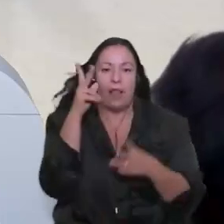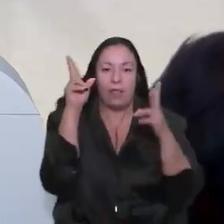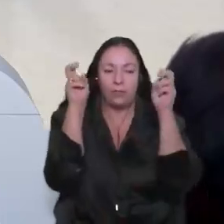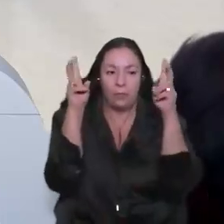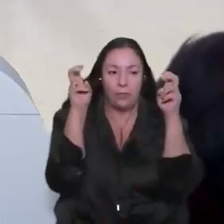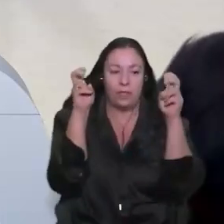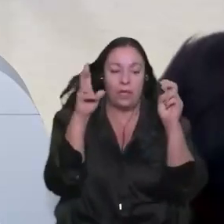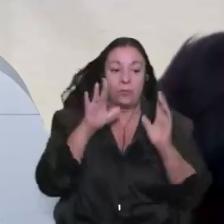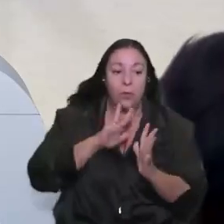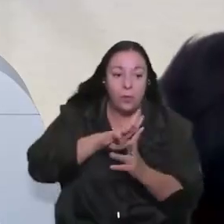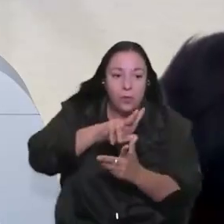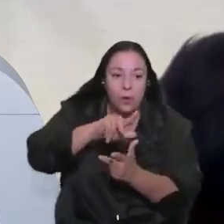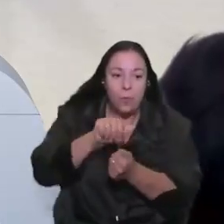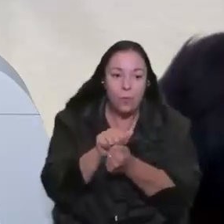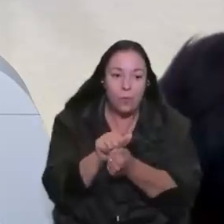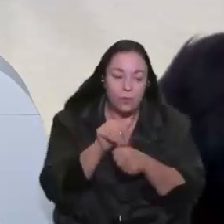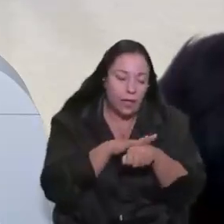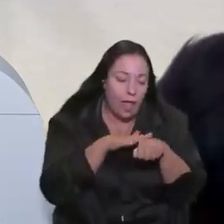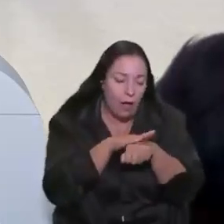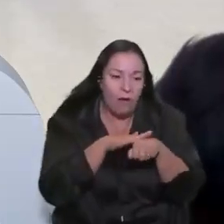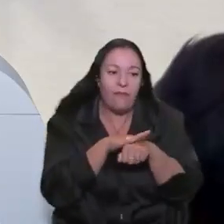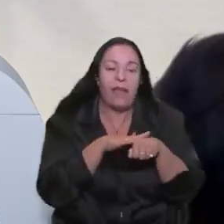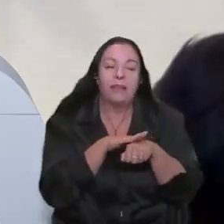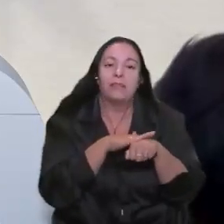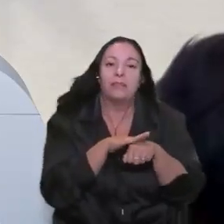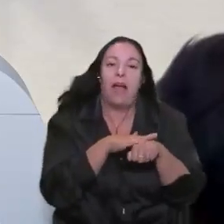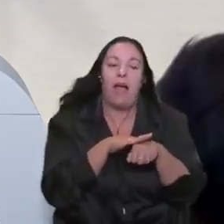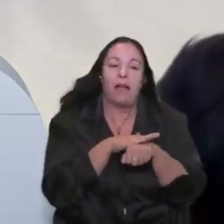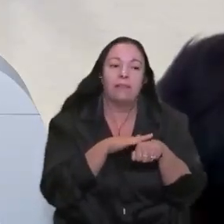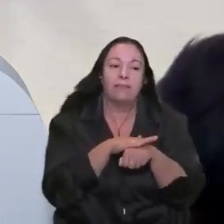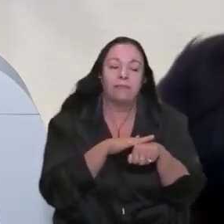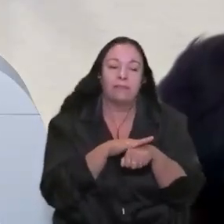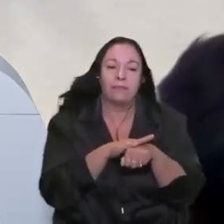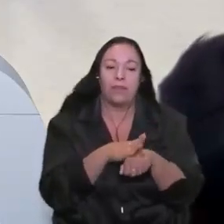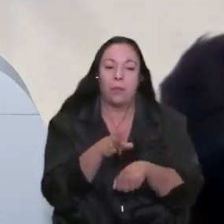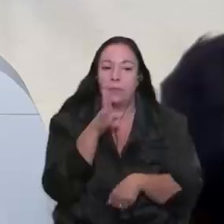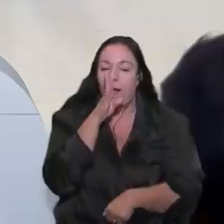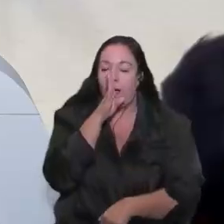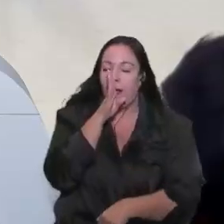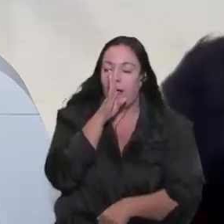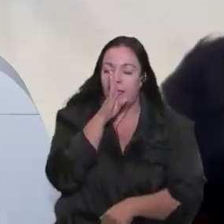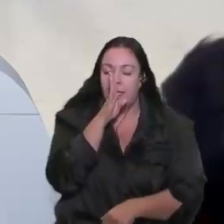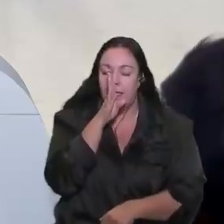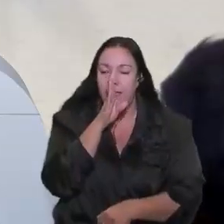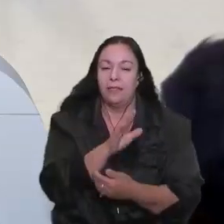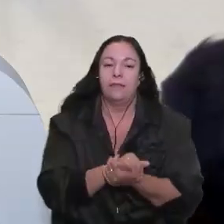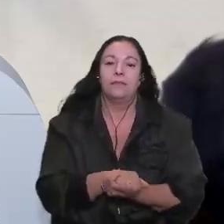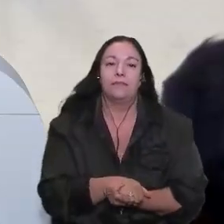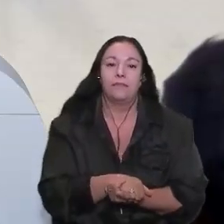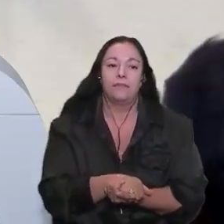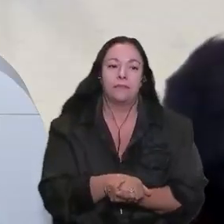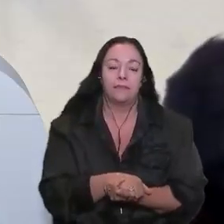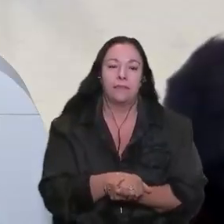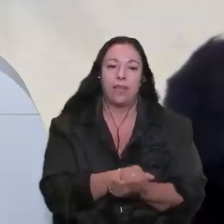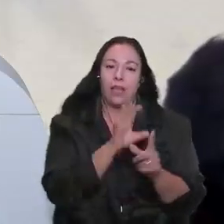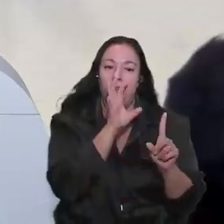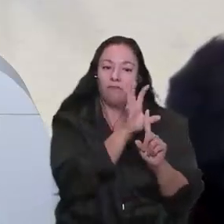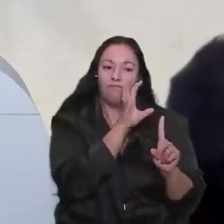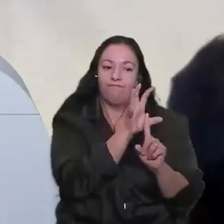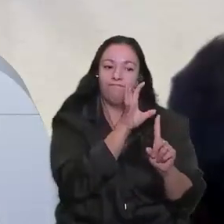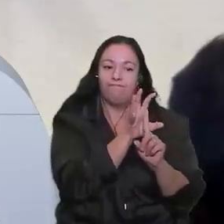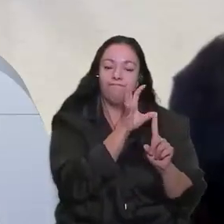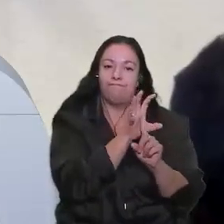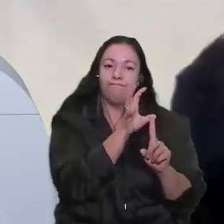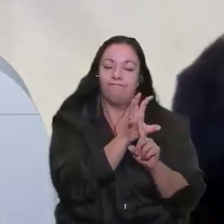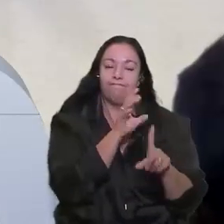e todo mundo quer conversar, porque é um assunto que durante muito tempo a gente foi muito calada, né? E eu acho que influencia demais